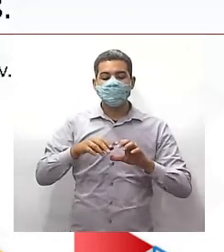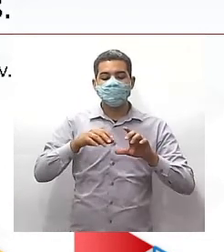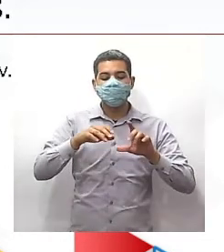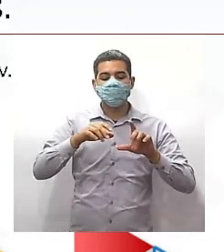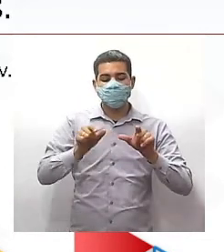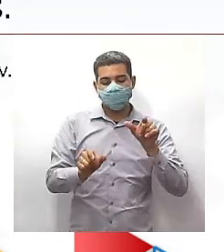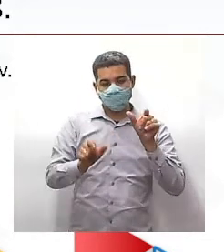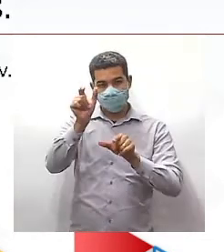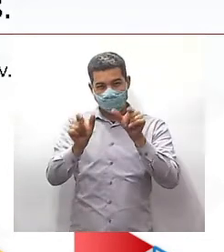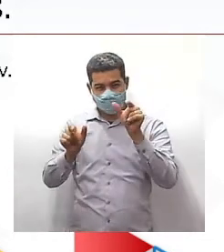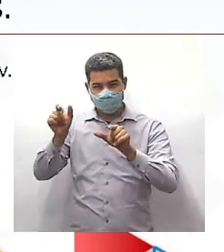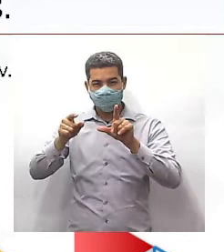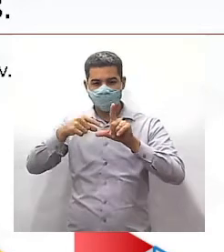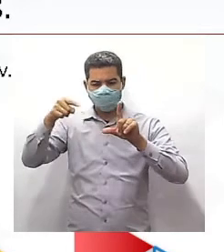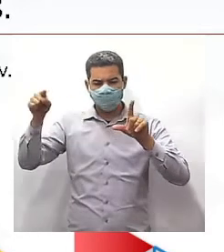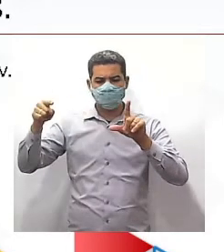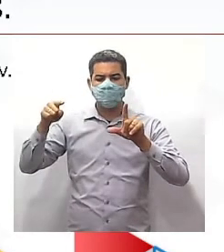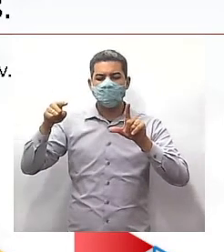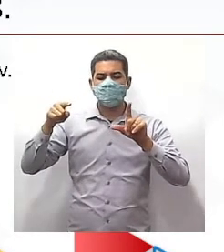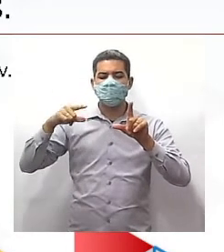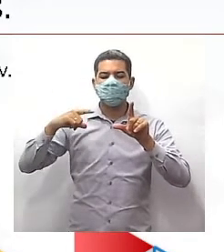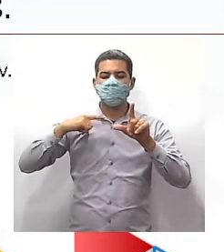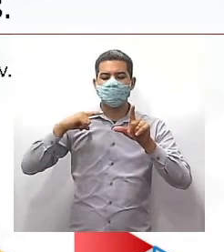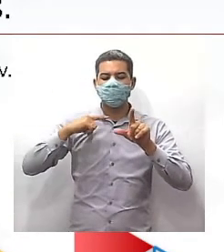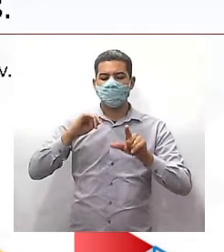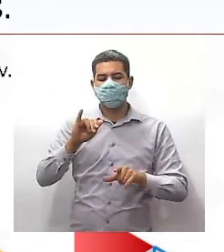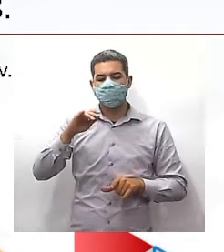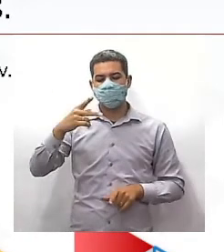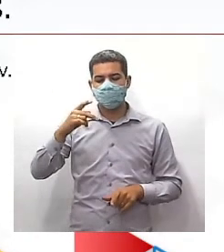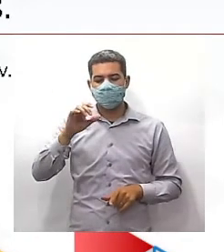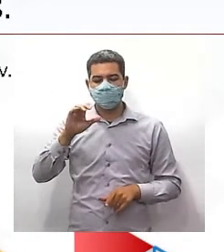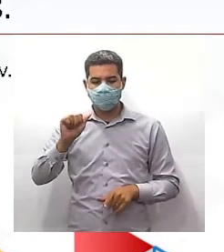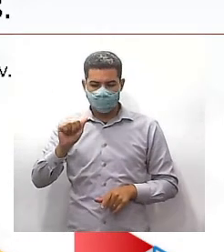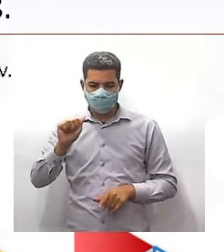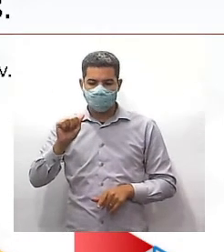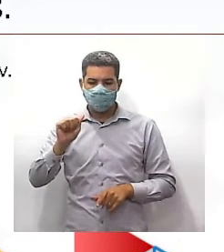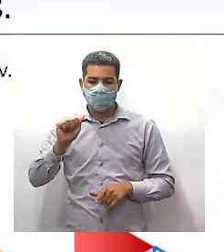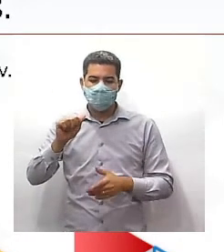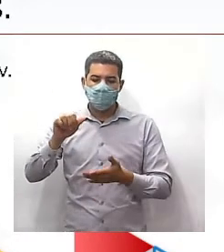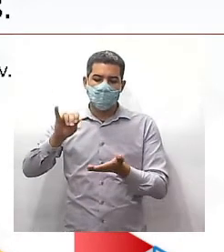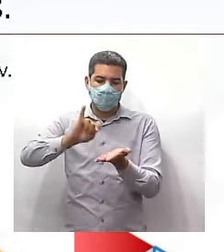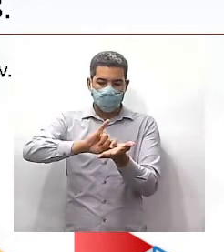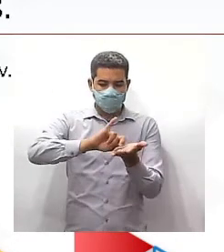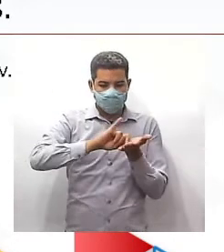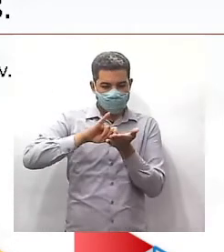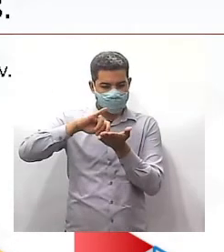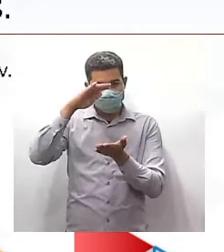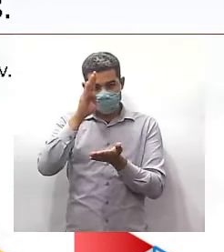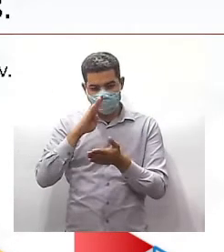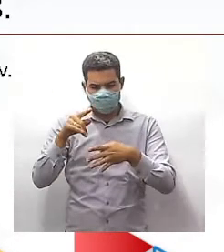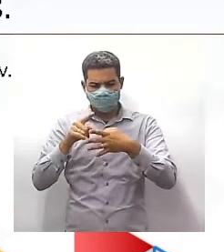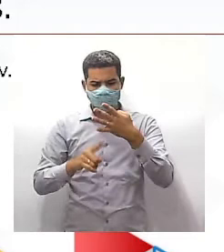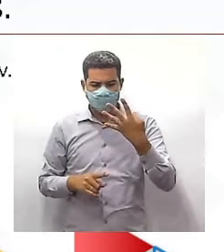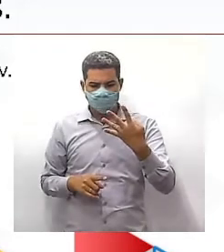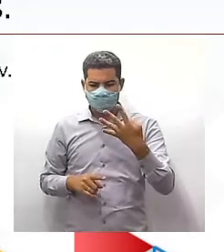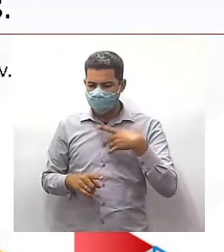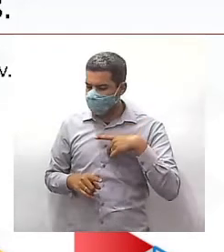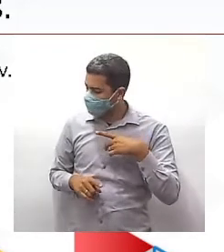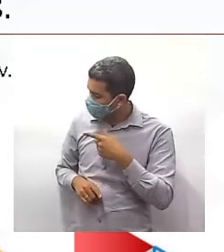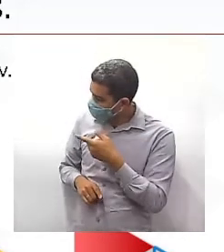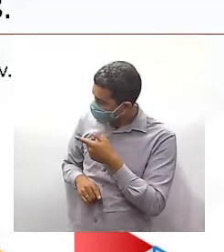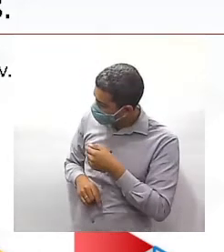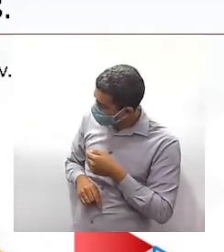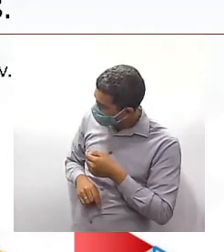mostra a variação do IPCA de 4 capitais brasileiras. Olha aí, representado. Tá preto e branco, mas está bem